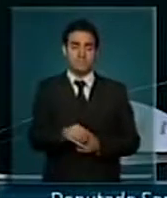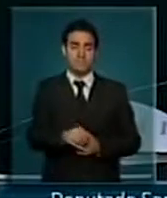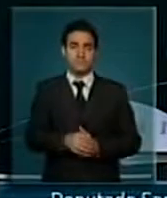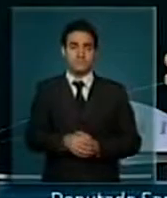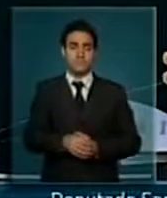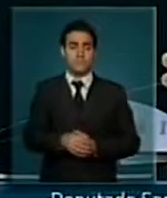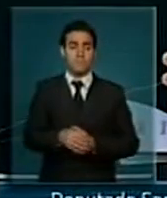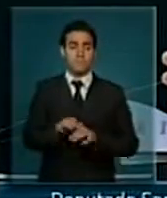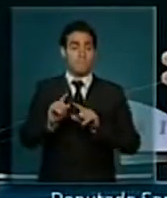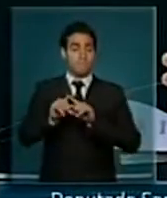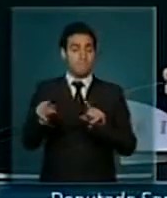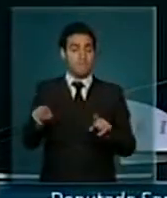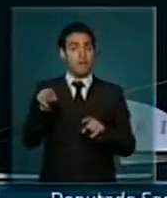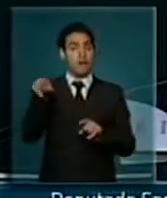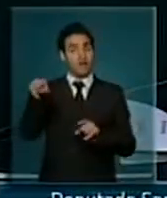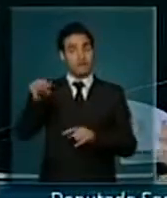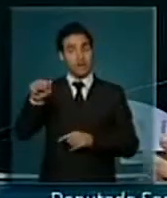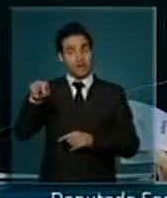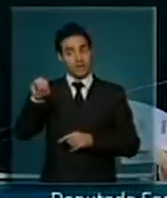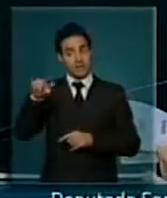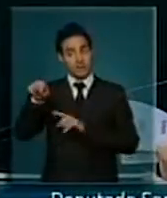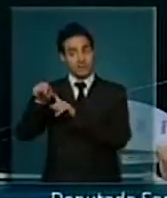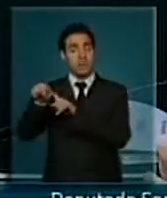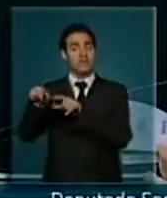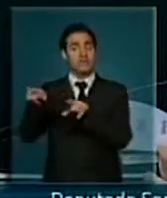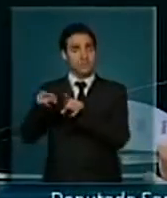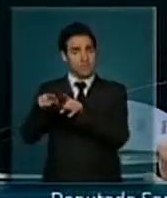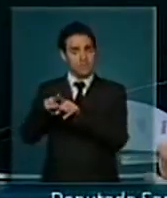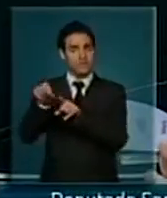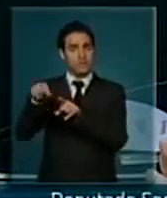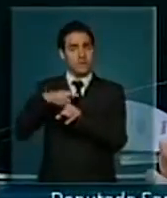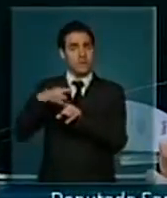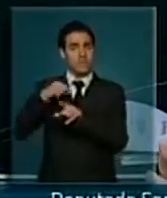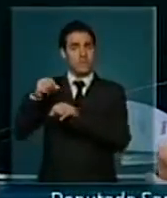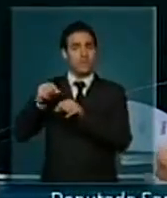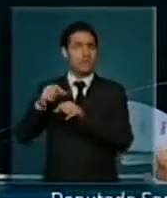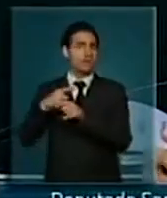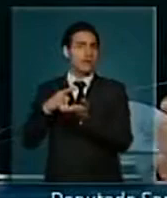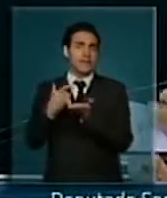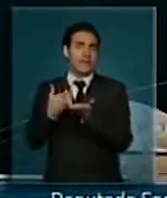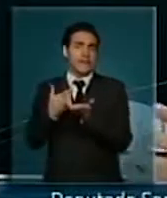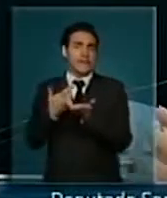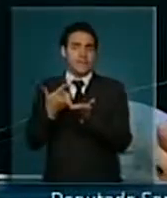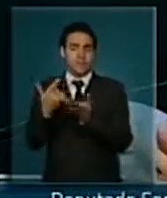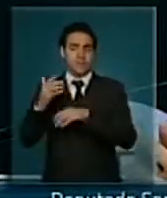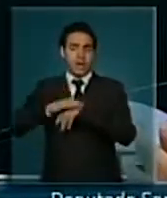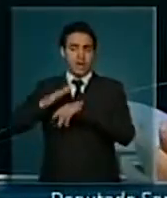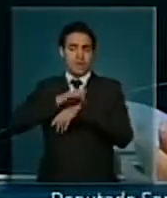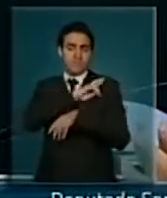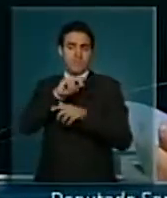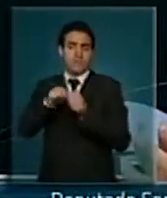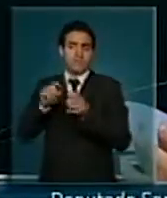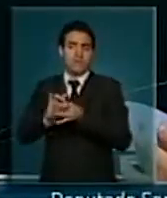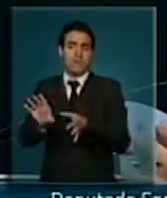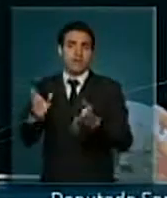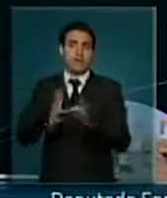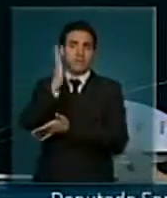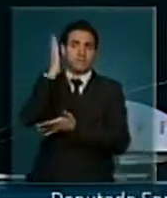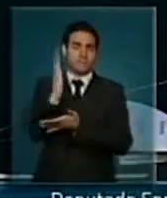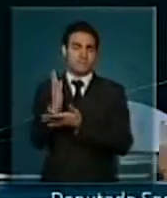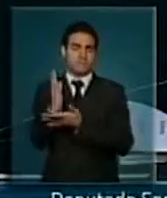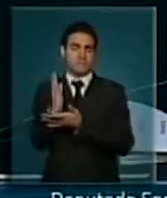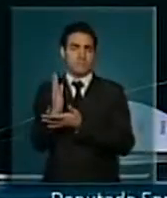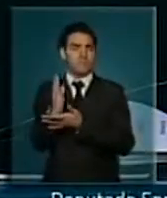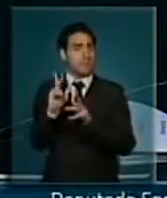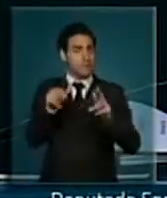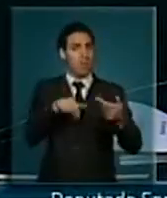TV, mas que ela também teria, por anúncios, a função de outorga, que é do Congresso Nacional,